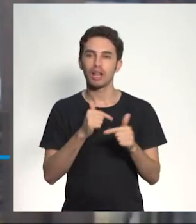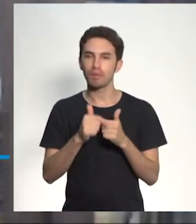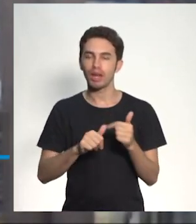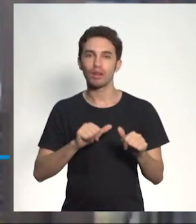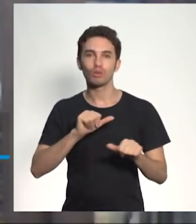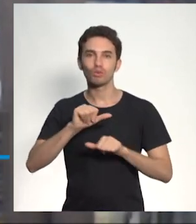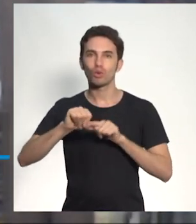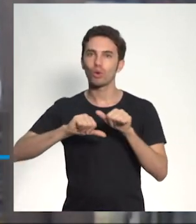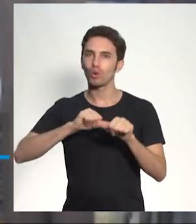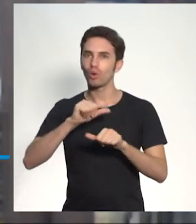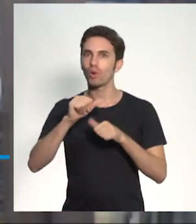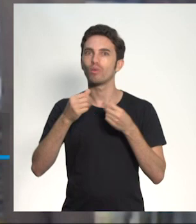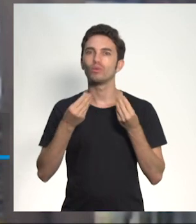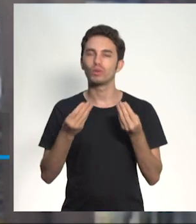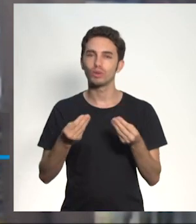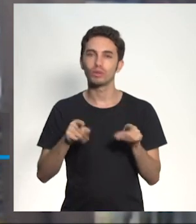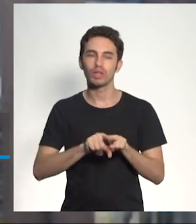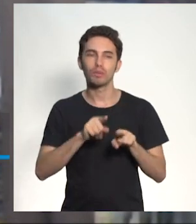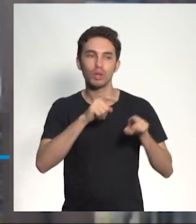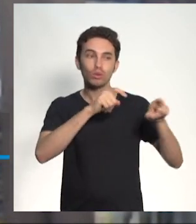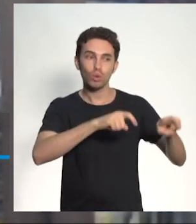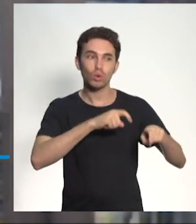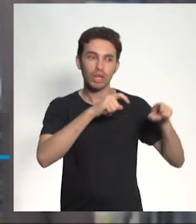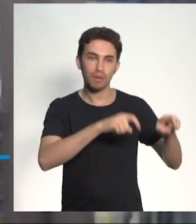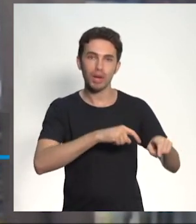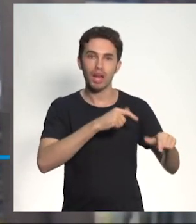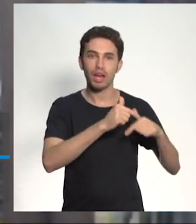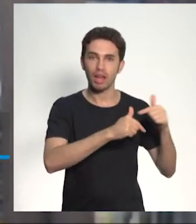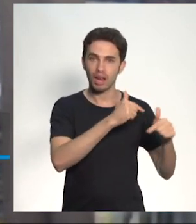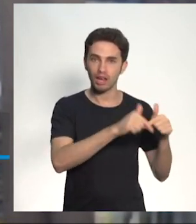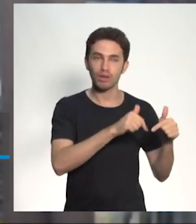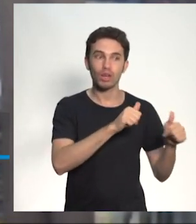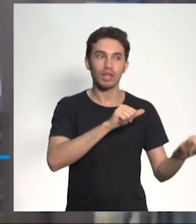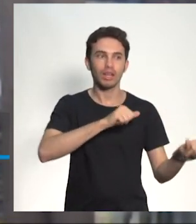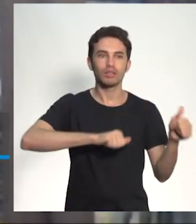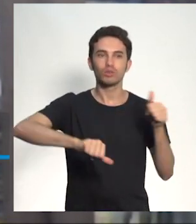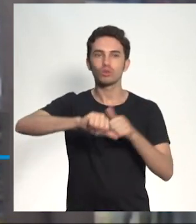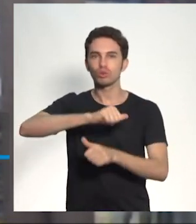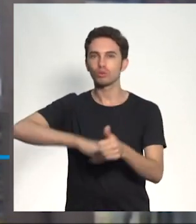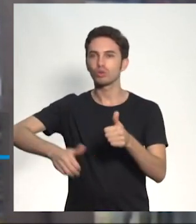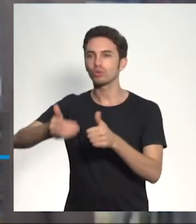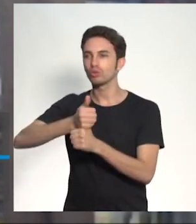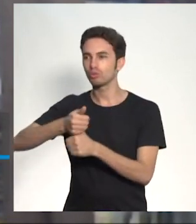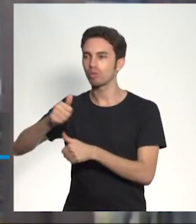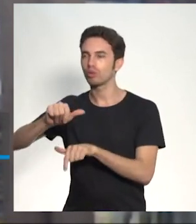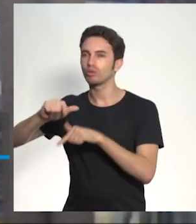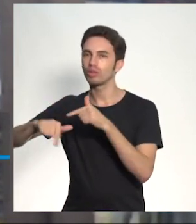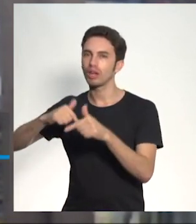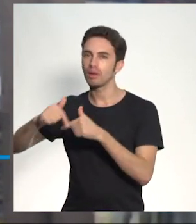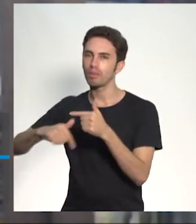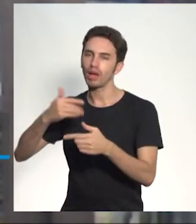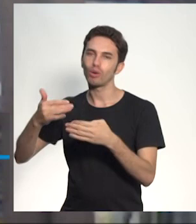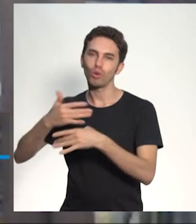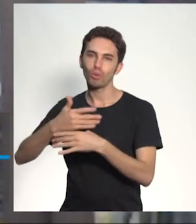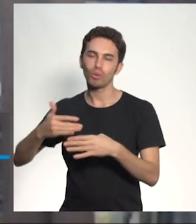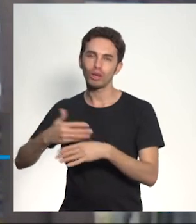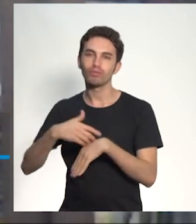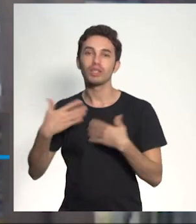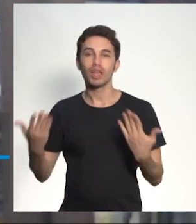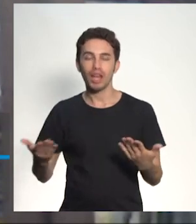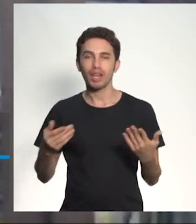a ser trabalhos urbanos, e essa situação de exploração ela gerou a necessidade da formação